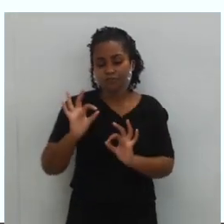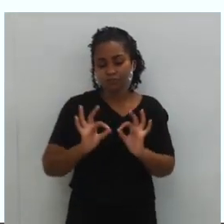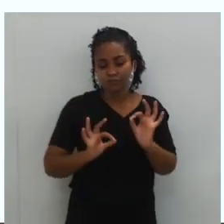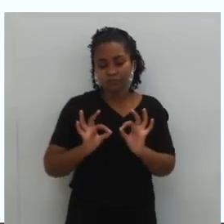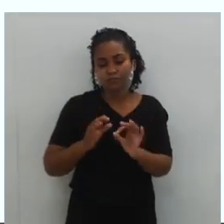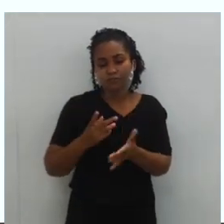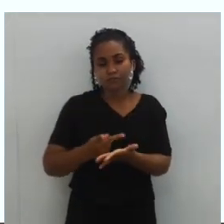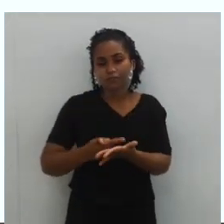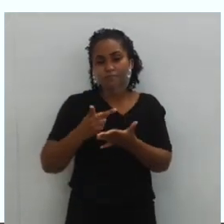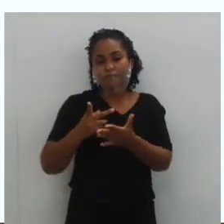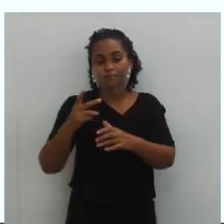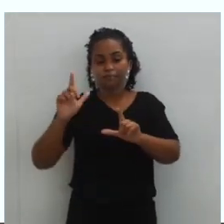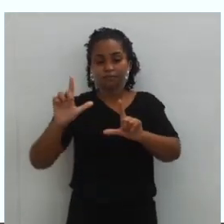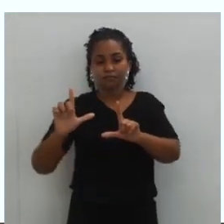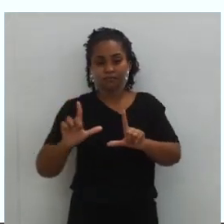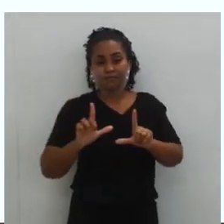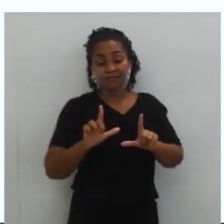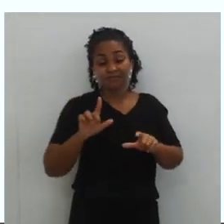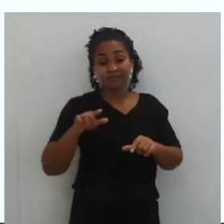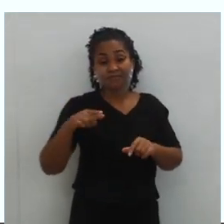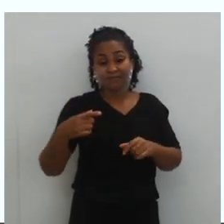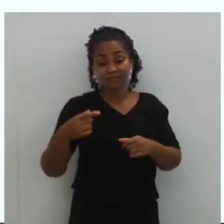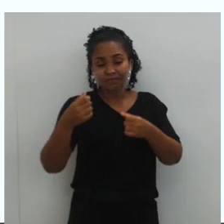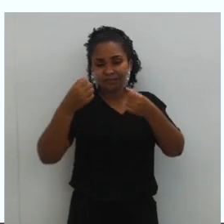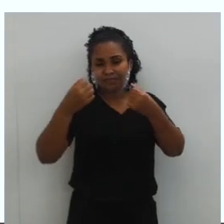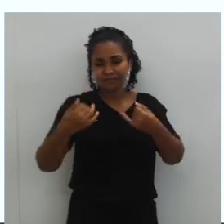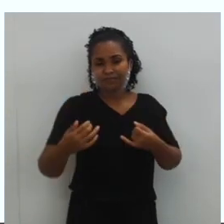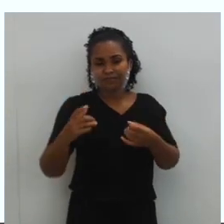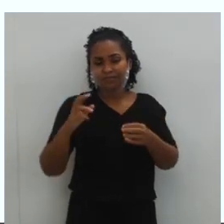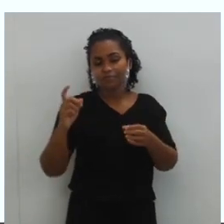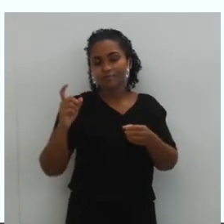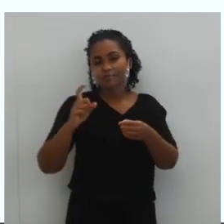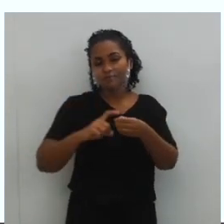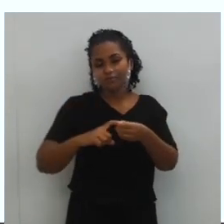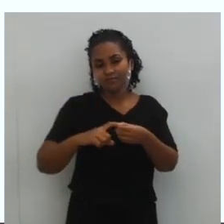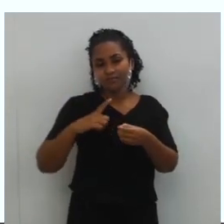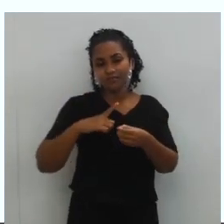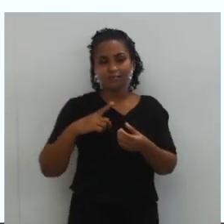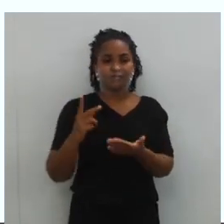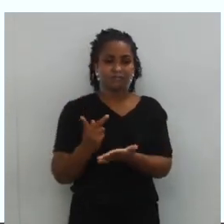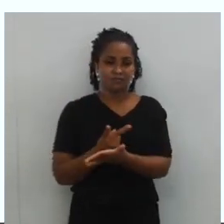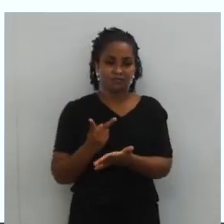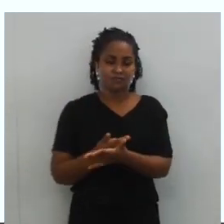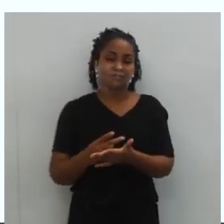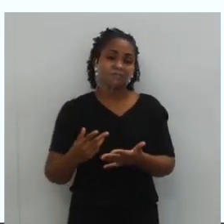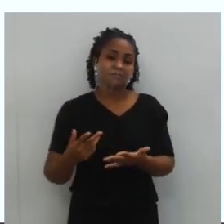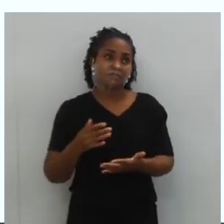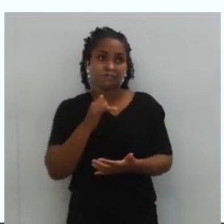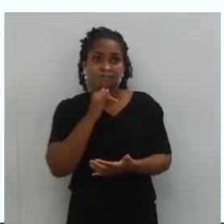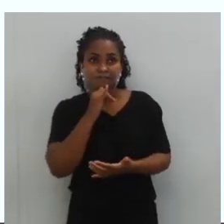que aconteceu na cena, para que quando a cena for retomada, não tenha um erro de continuidade,